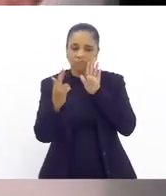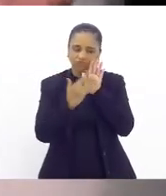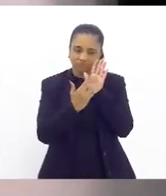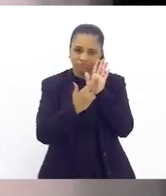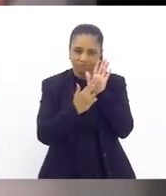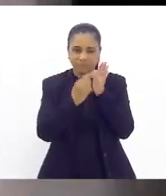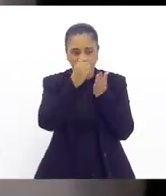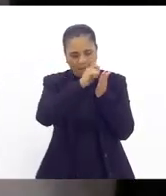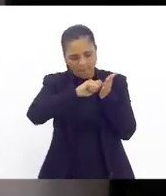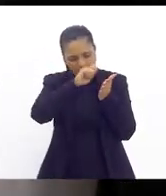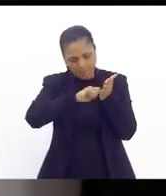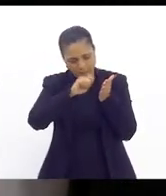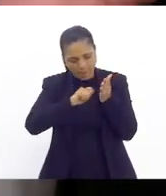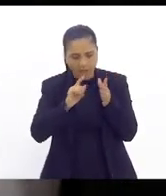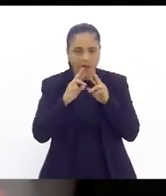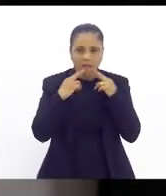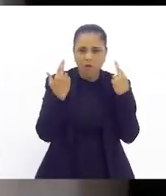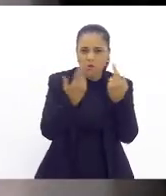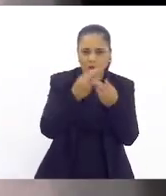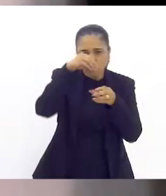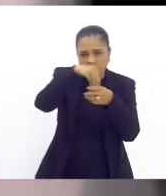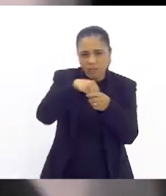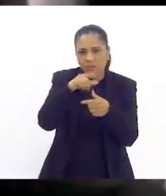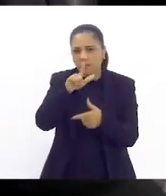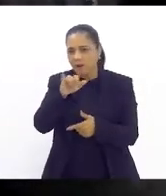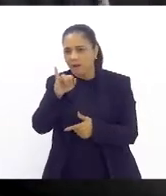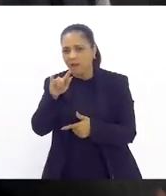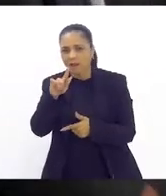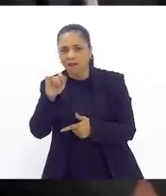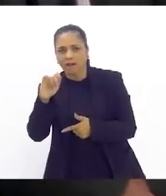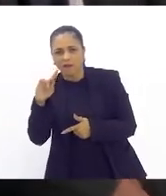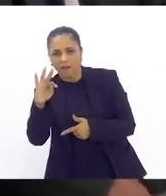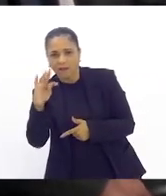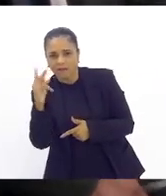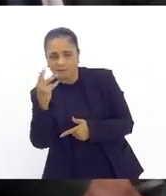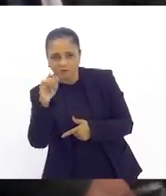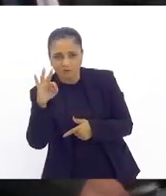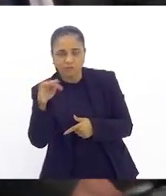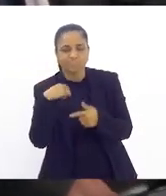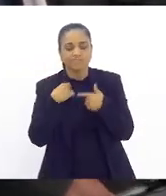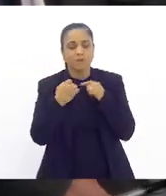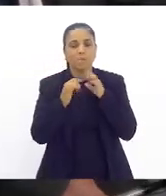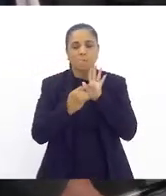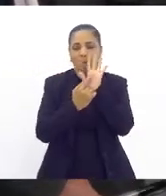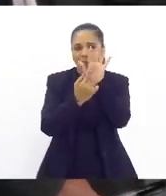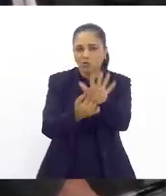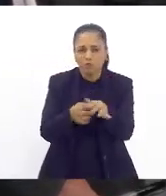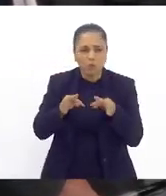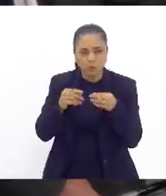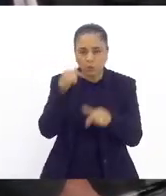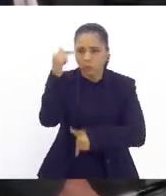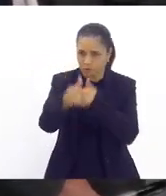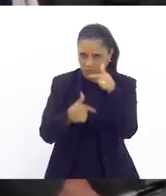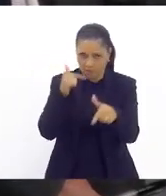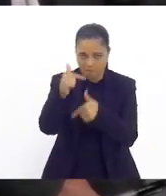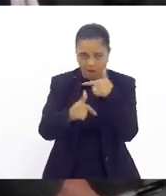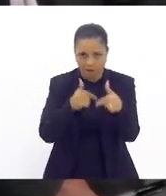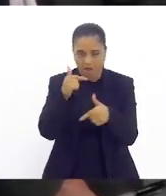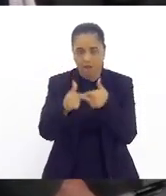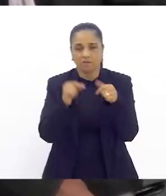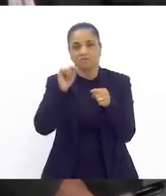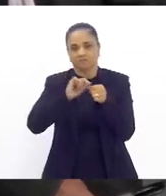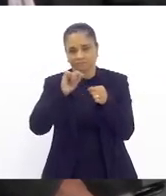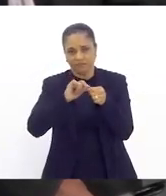escrito e e fazer uma reunião dentro da Light com vocês para também apresentar as evidências mostrar tudo que a gente tem feito tá bom muito obrigado muito obrigado